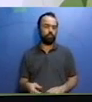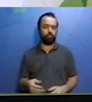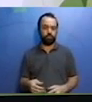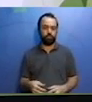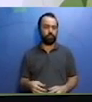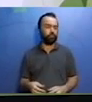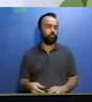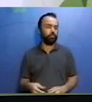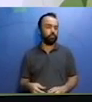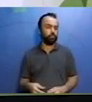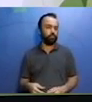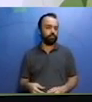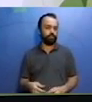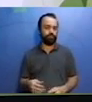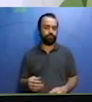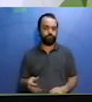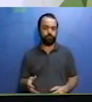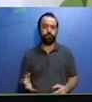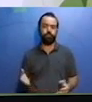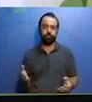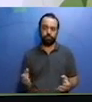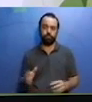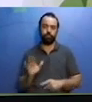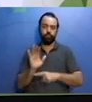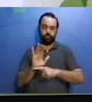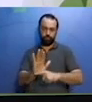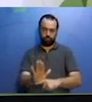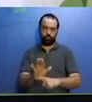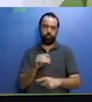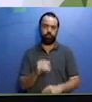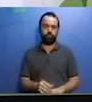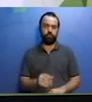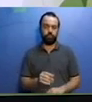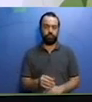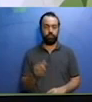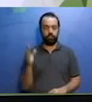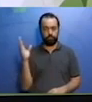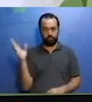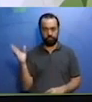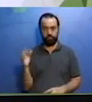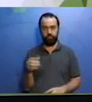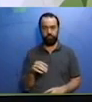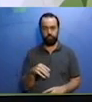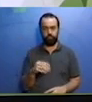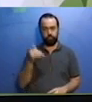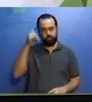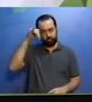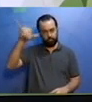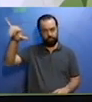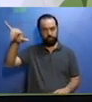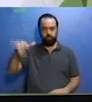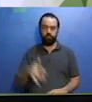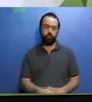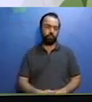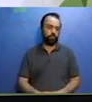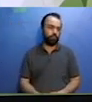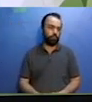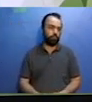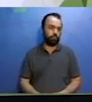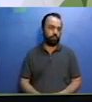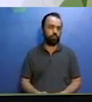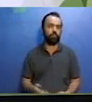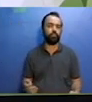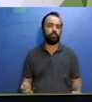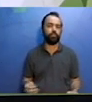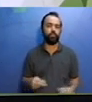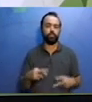processo a gente já está contribuindo aí para que situações como essa sejam eliminadas. Quando a